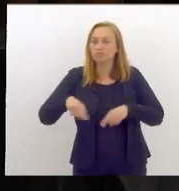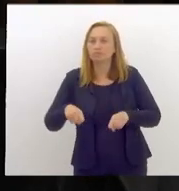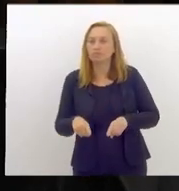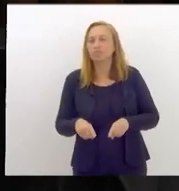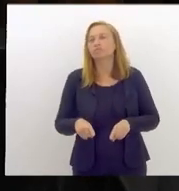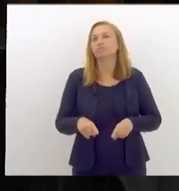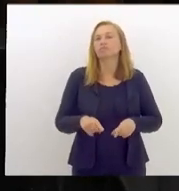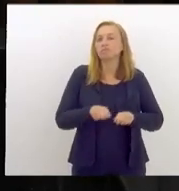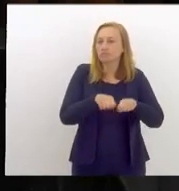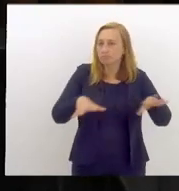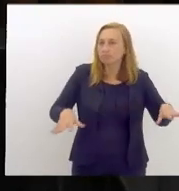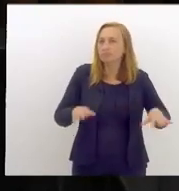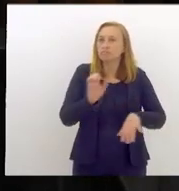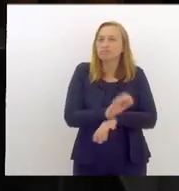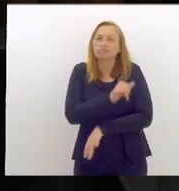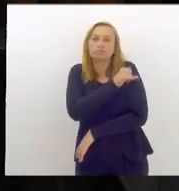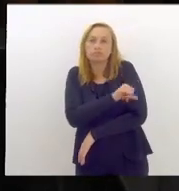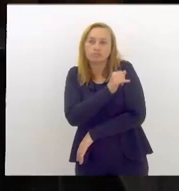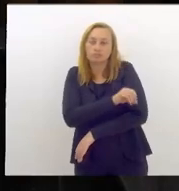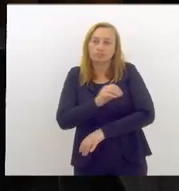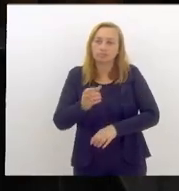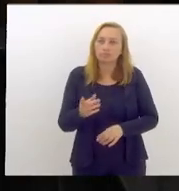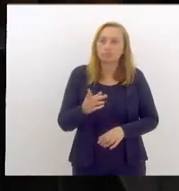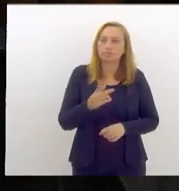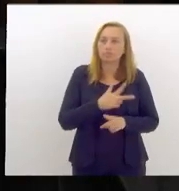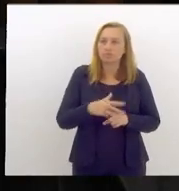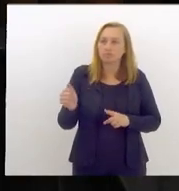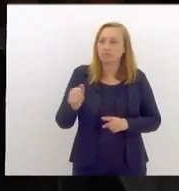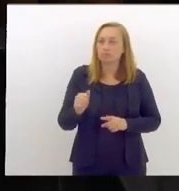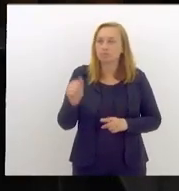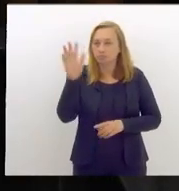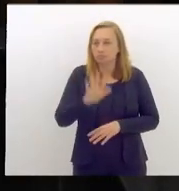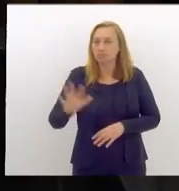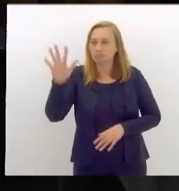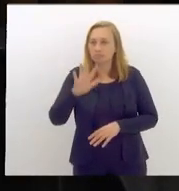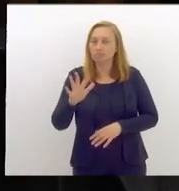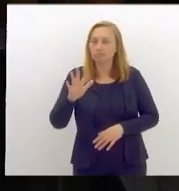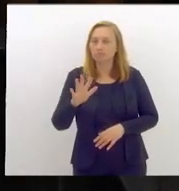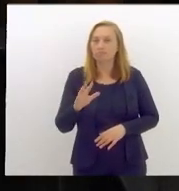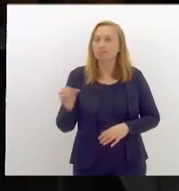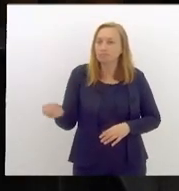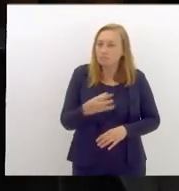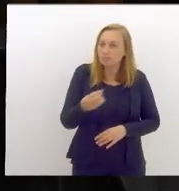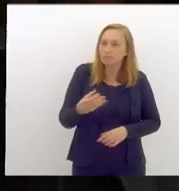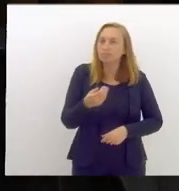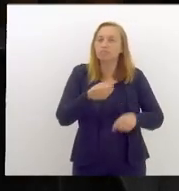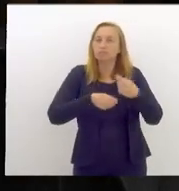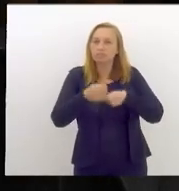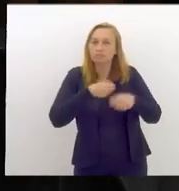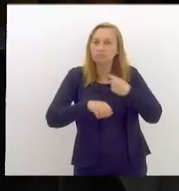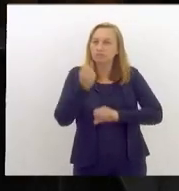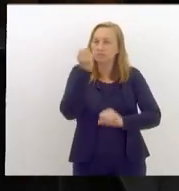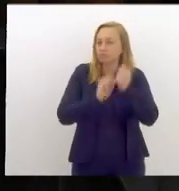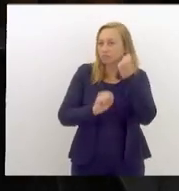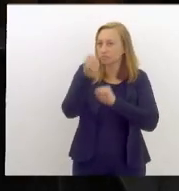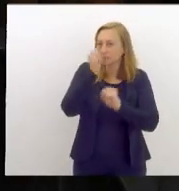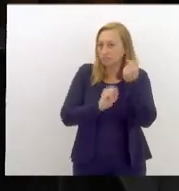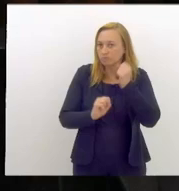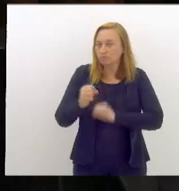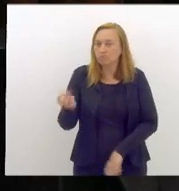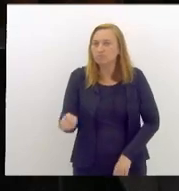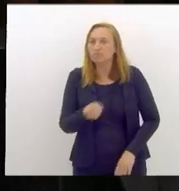que o estado do Rio de Janeiro tenha sido campeão nacional e fixação de novos negócios novas indústrias